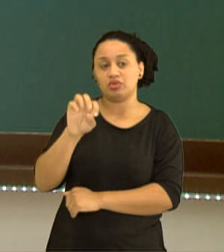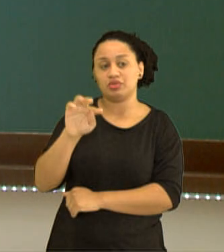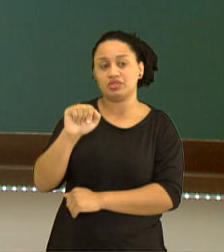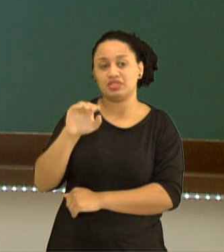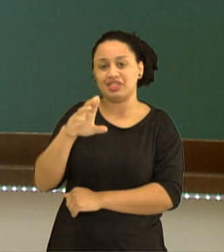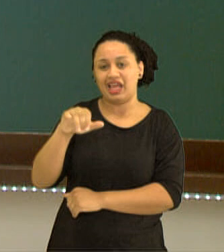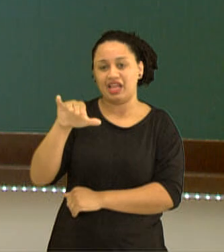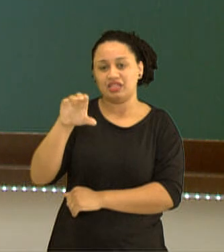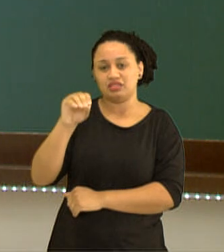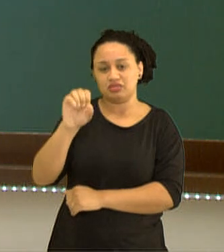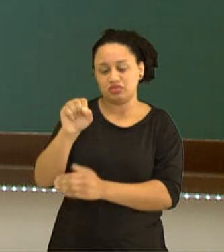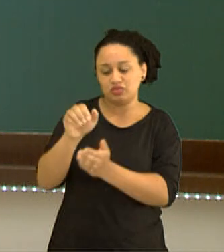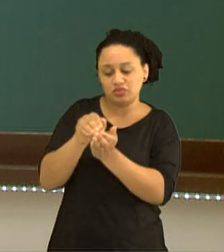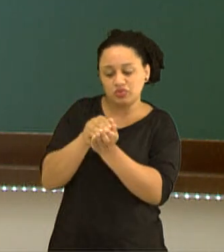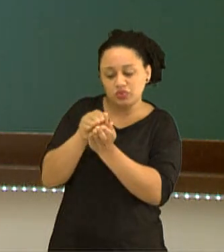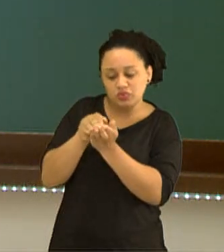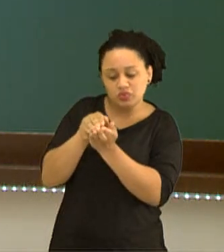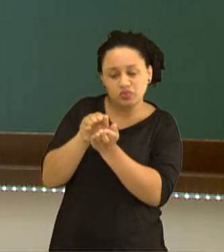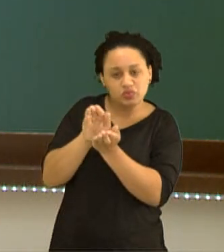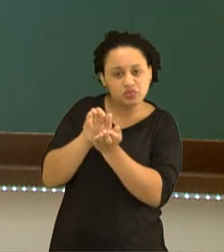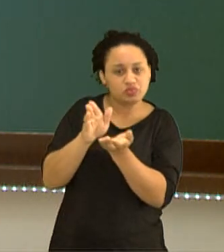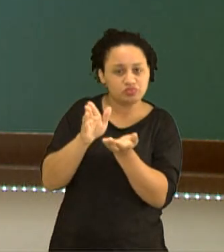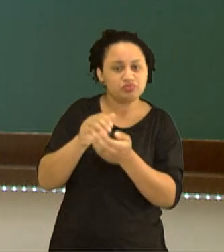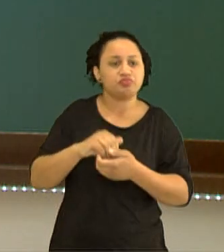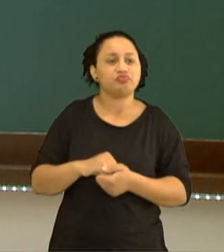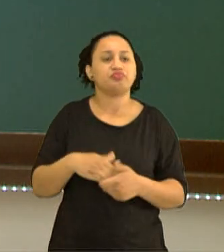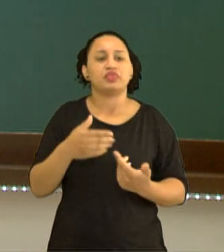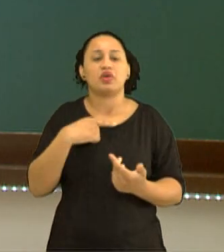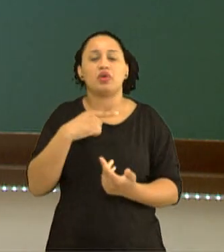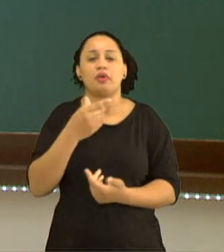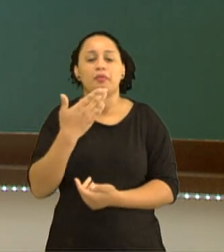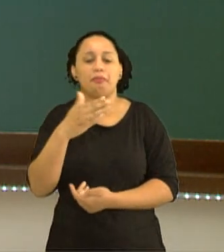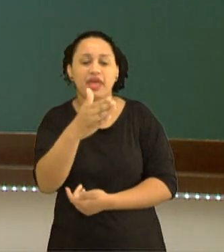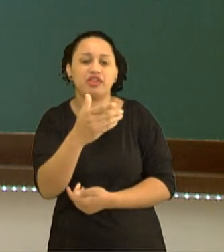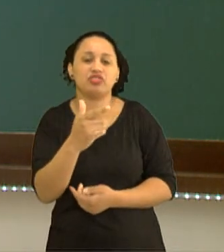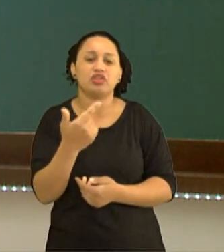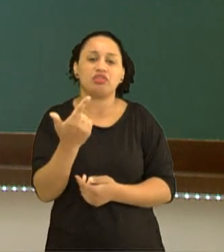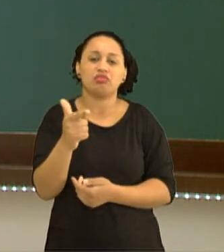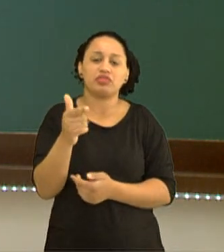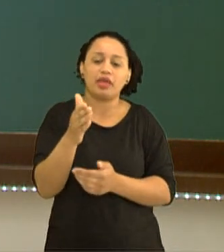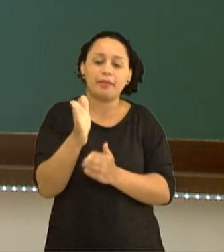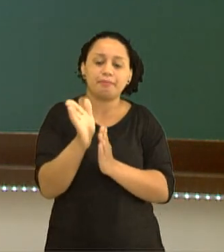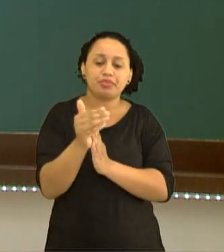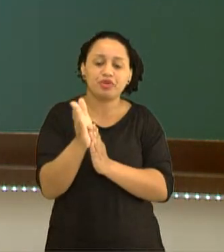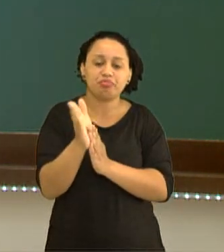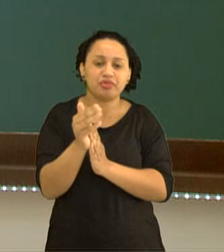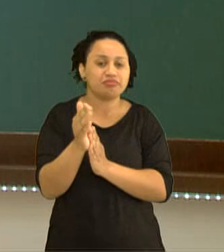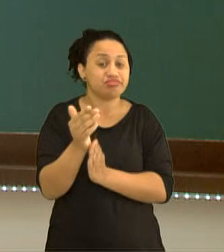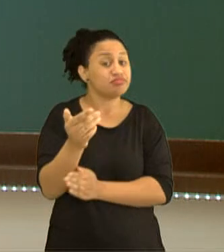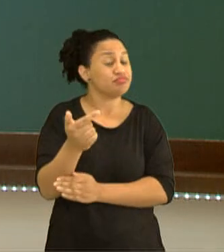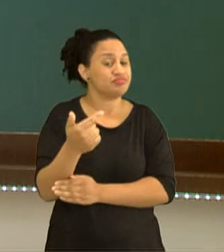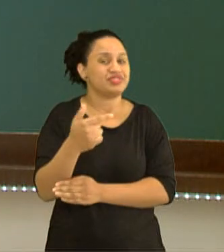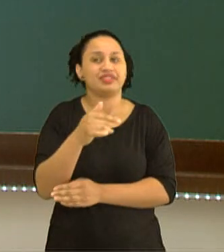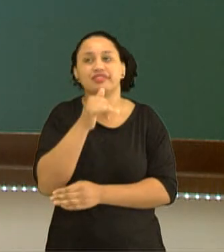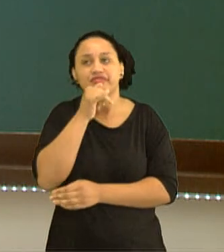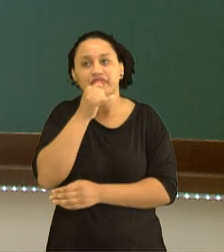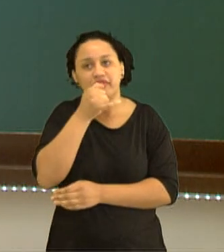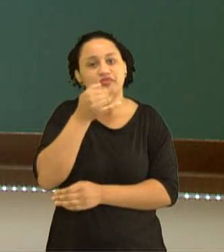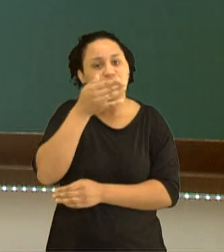Ou seja, peixe de couro, peixes que não têm barbatana, inclusive